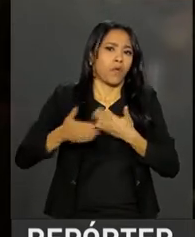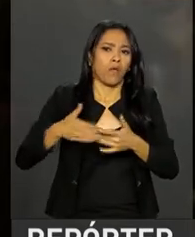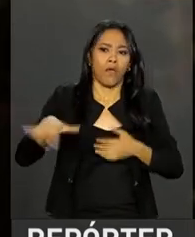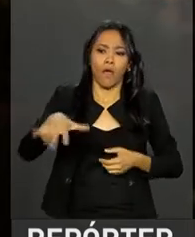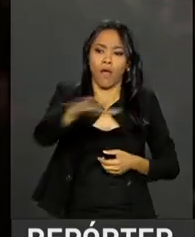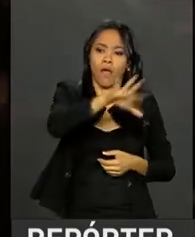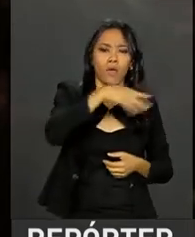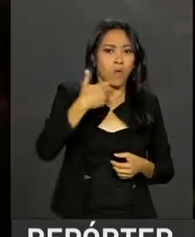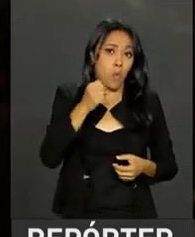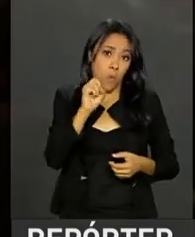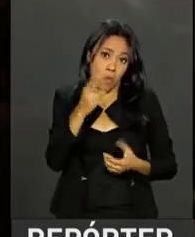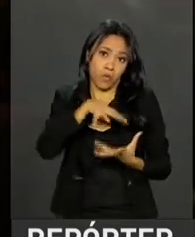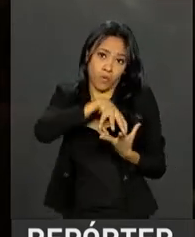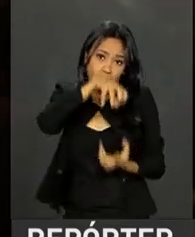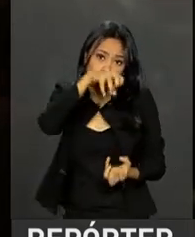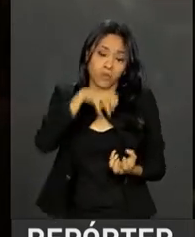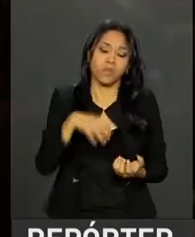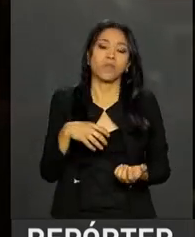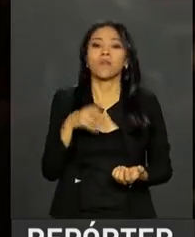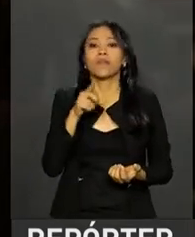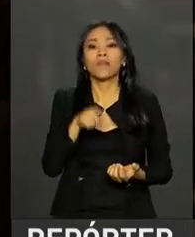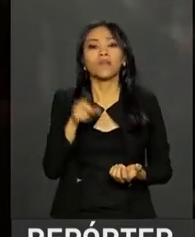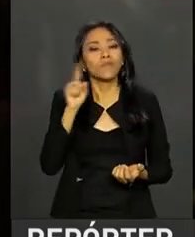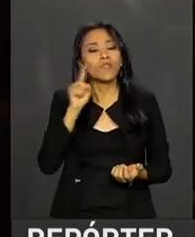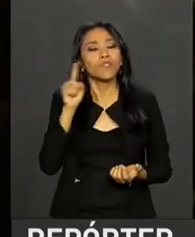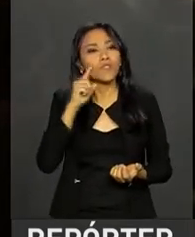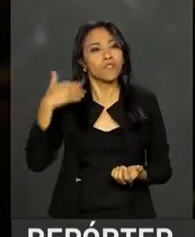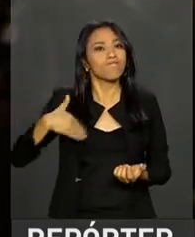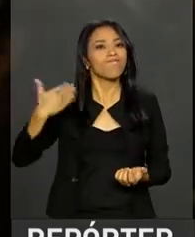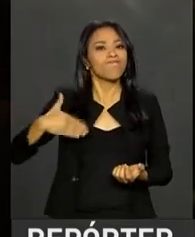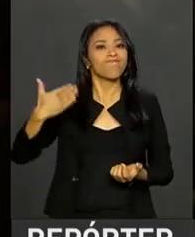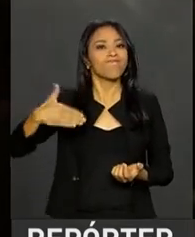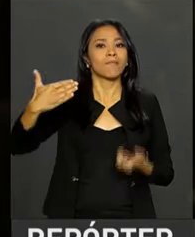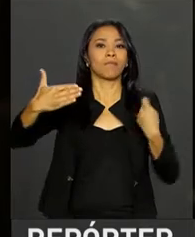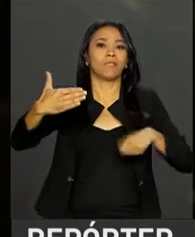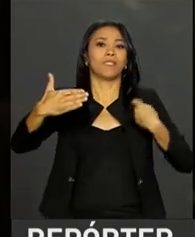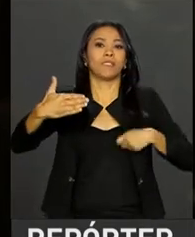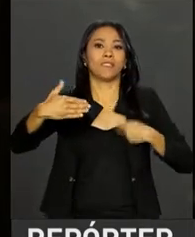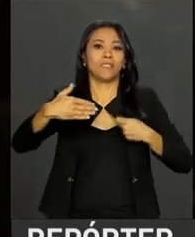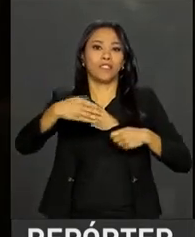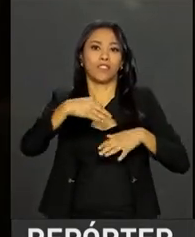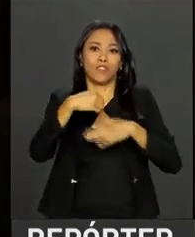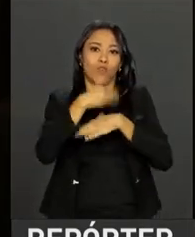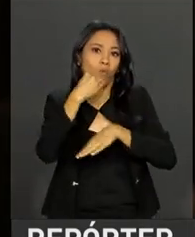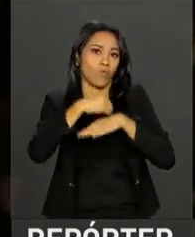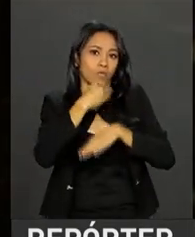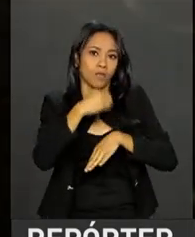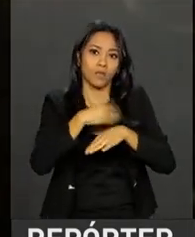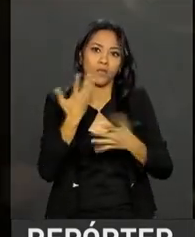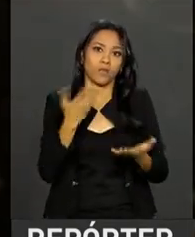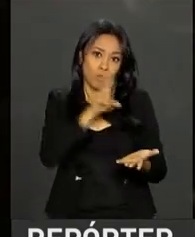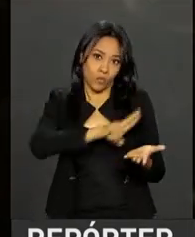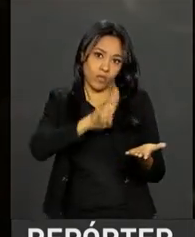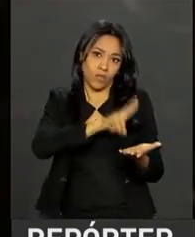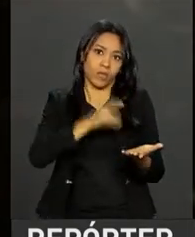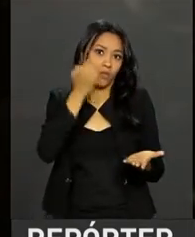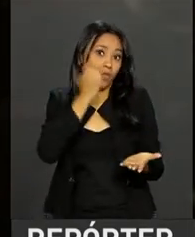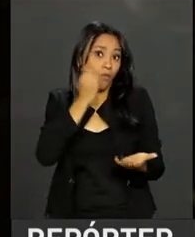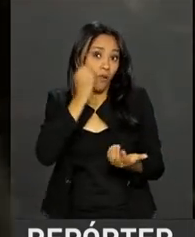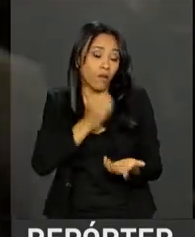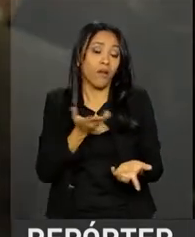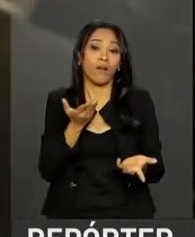da terceira idade, que não conta no seu dia a dia com as comunicações desse sistema, seja com o seu